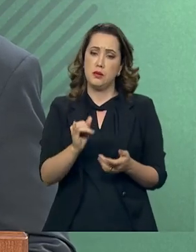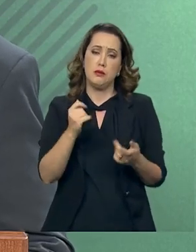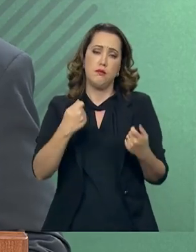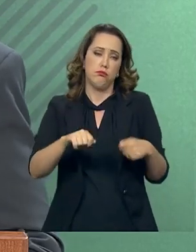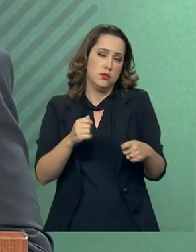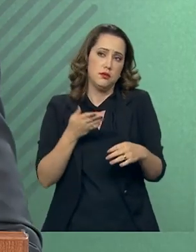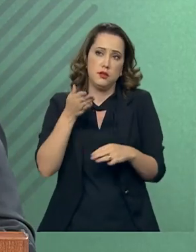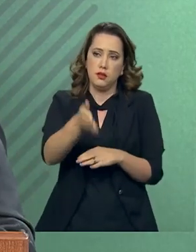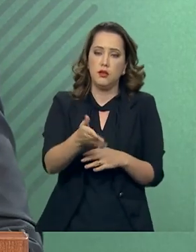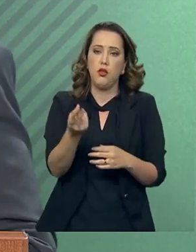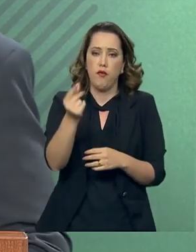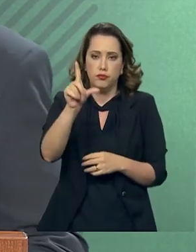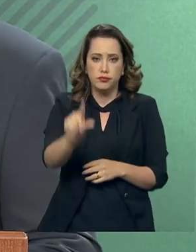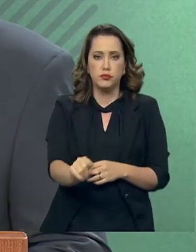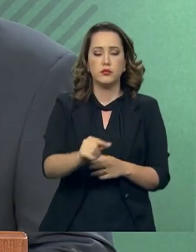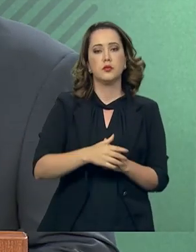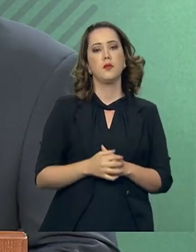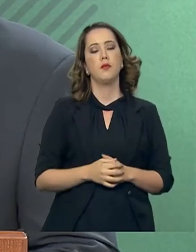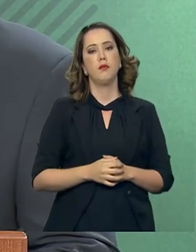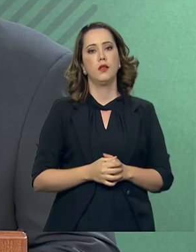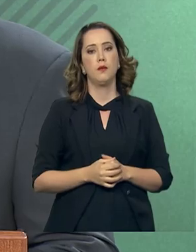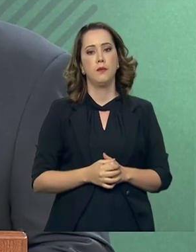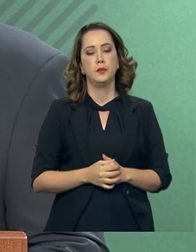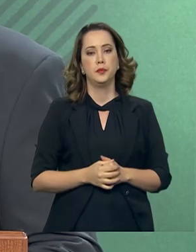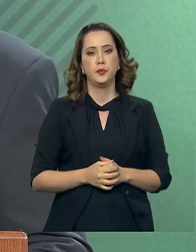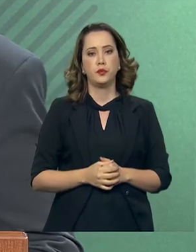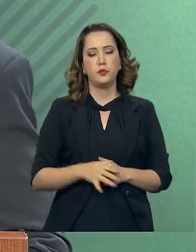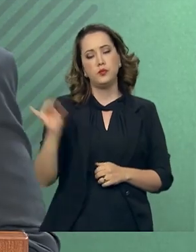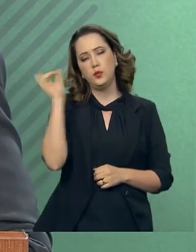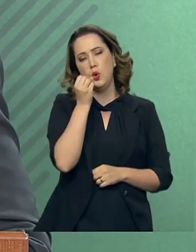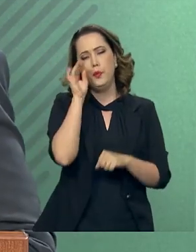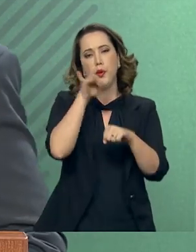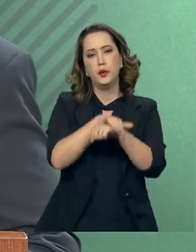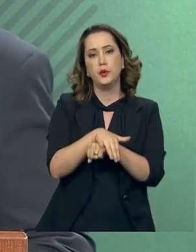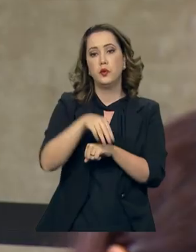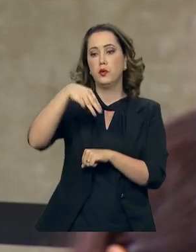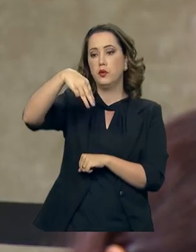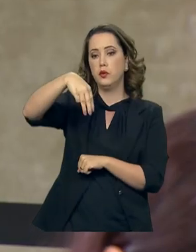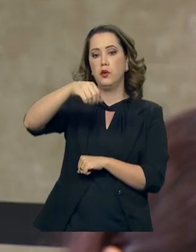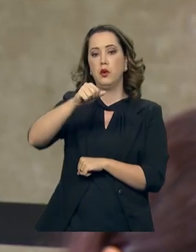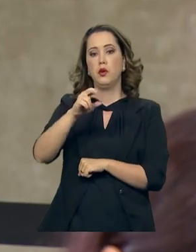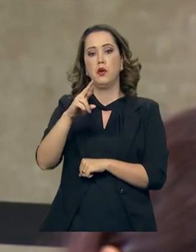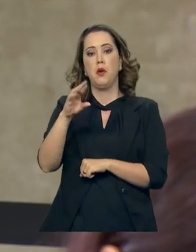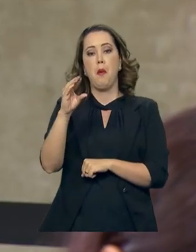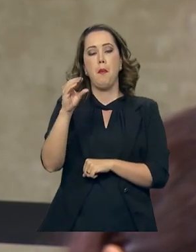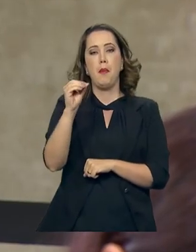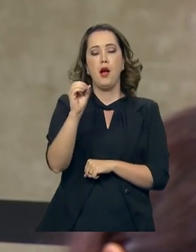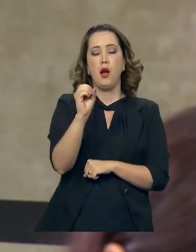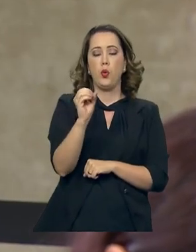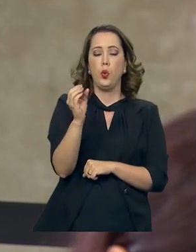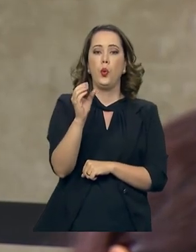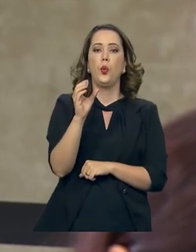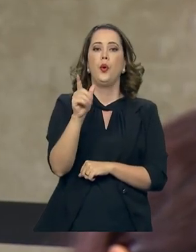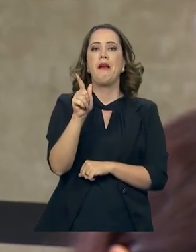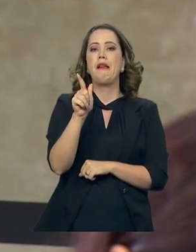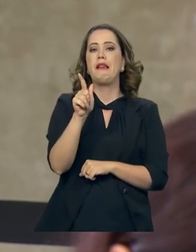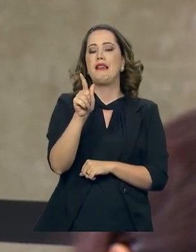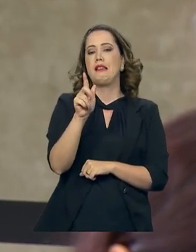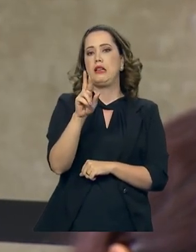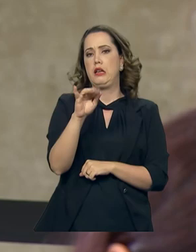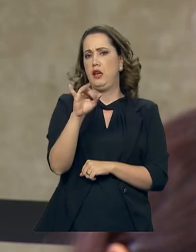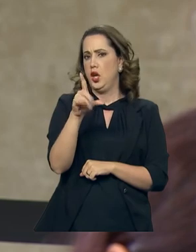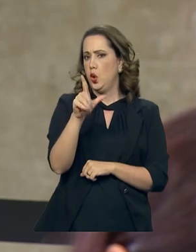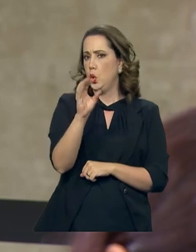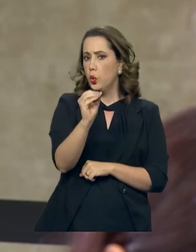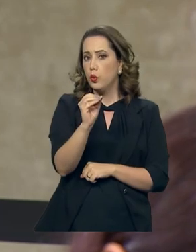caso boa noite porta voz marco do grilo do jornal o globo tudo bem que lhe fazer uma pergunta